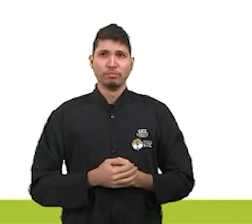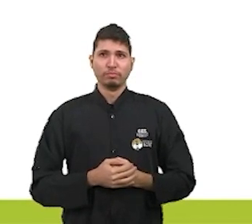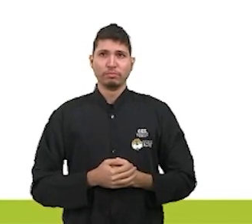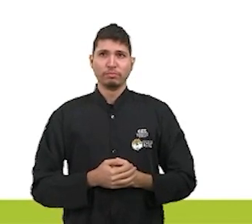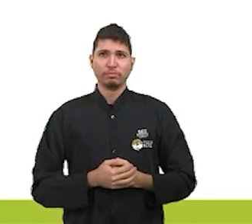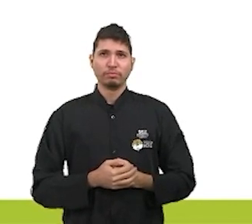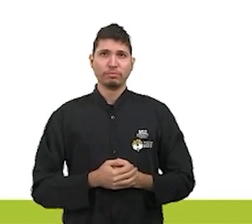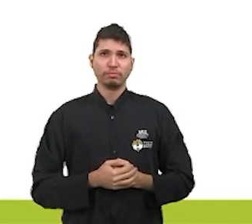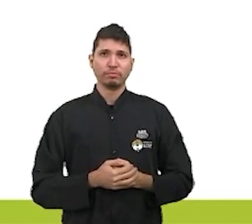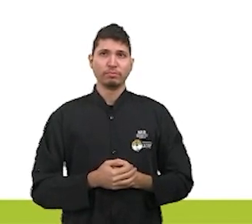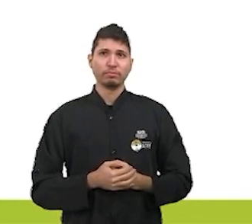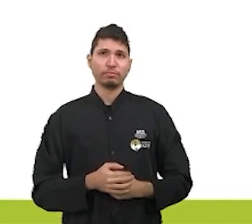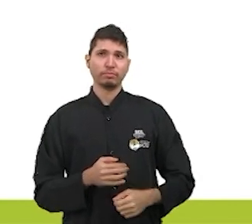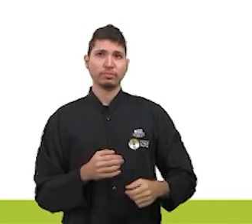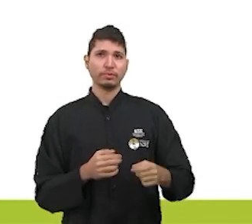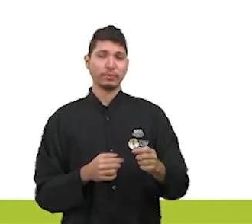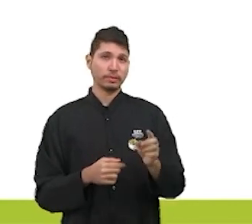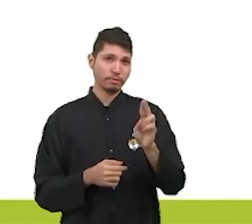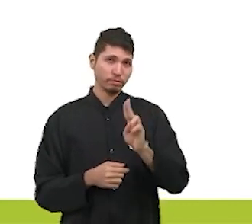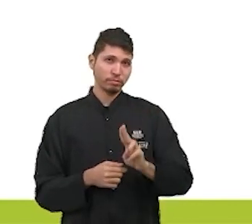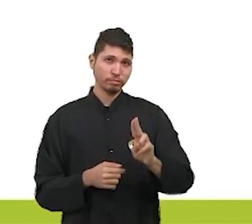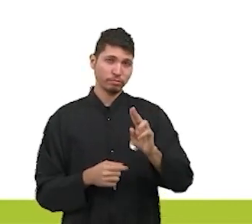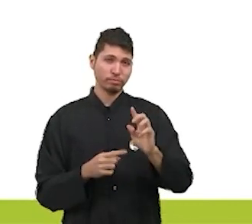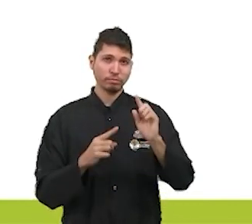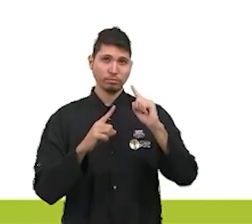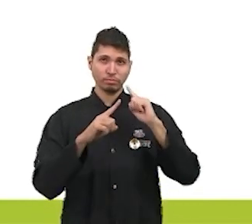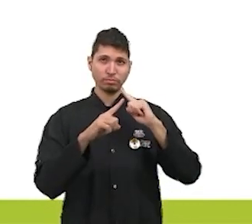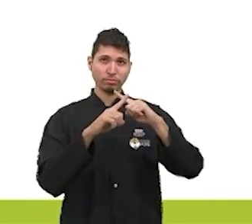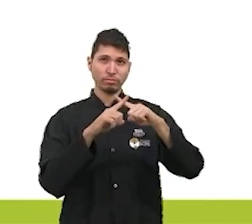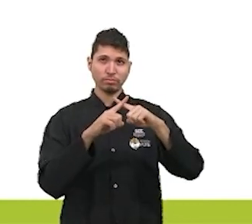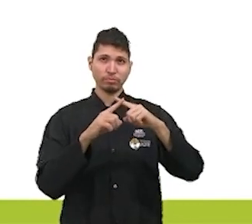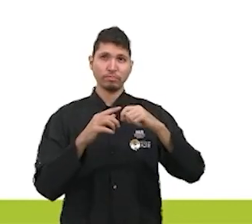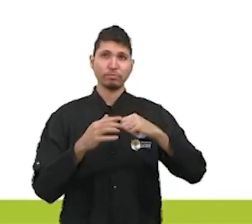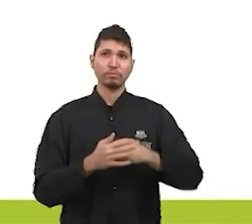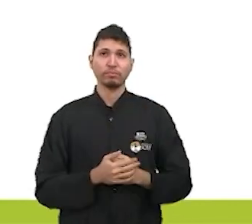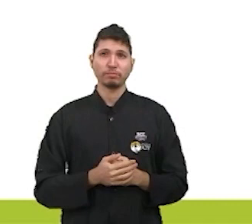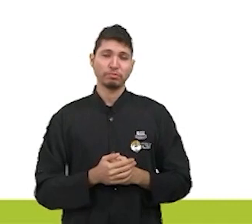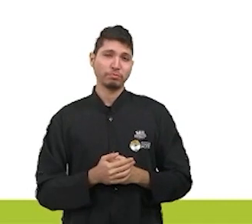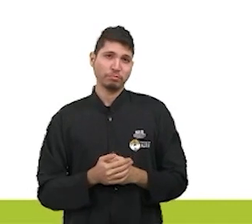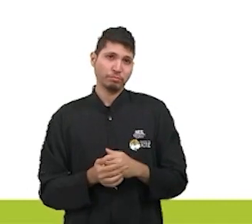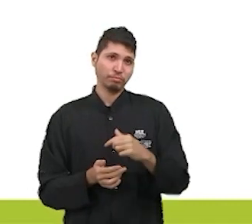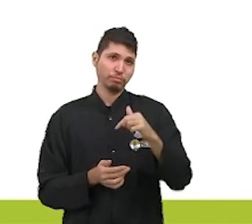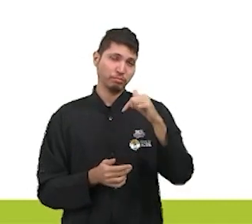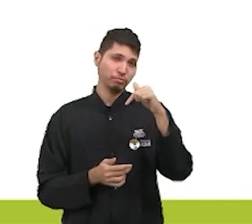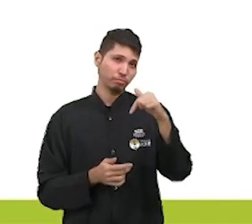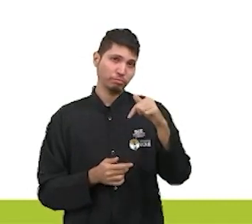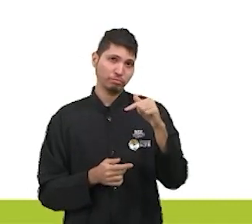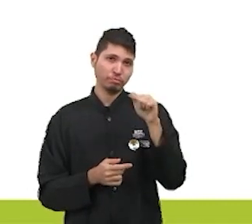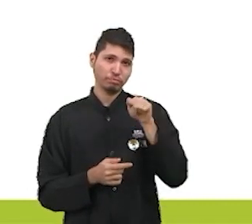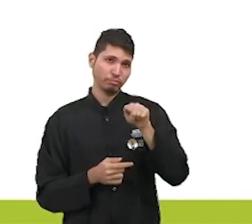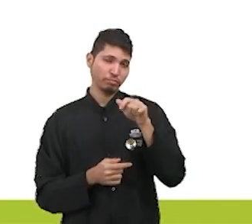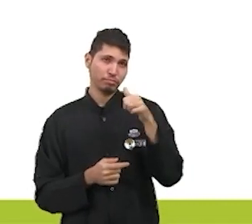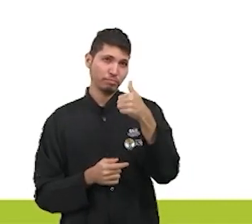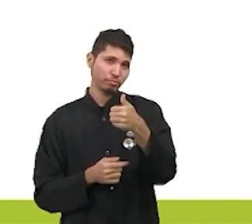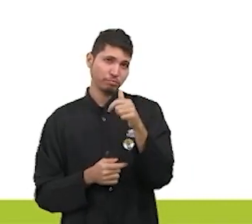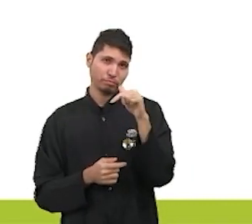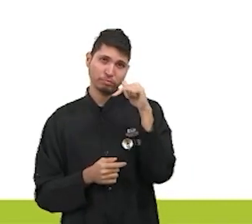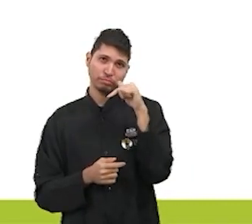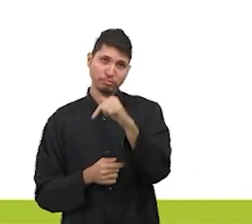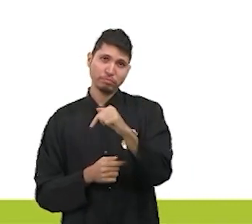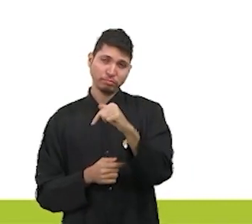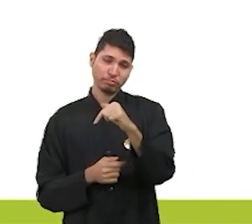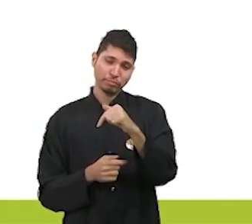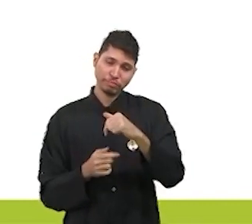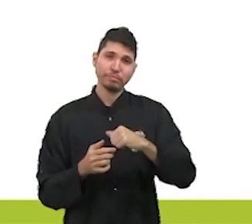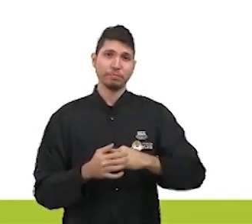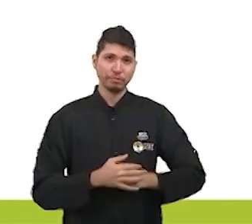inteira e multiplica pela outra, tá vendo? 7 por 1 dá 7? Multiplica normal, 7 por 1 dá 7. Eu coloquei 11 aqui,